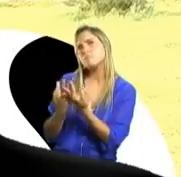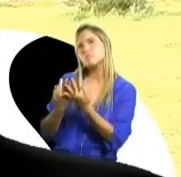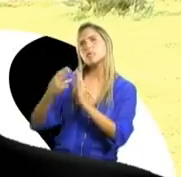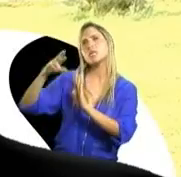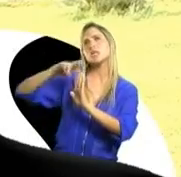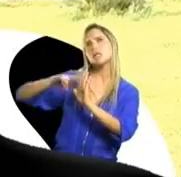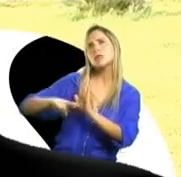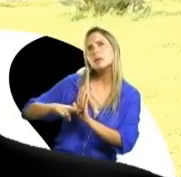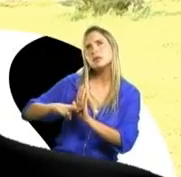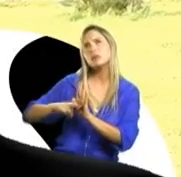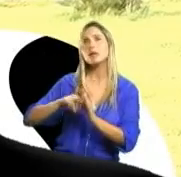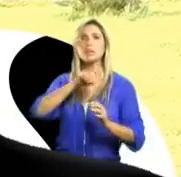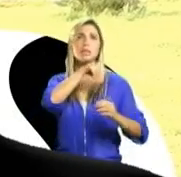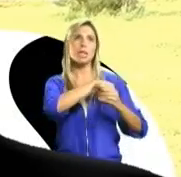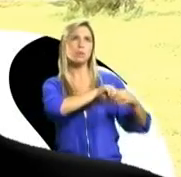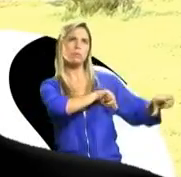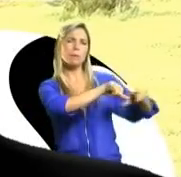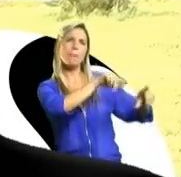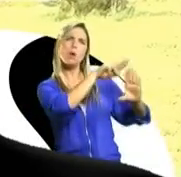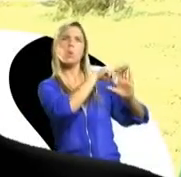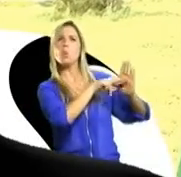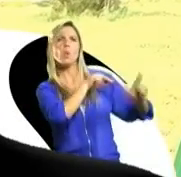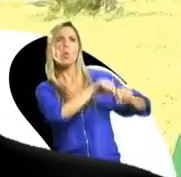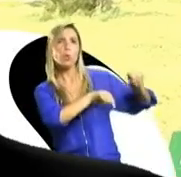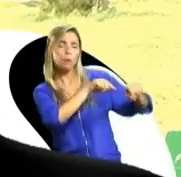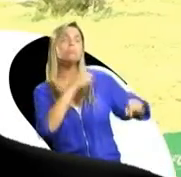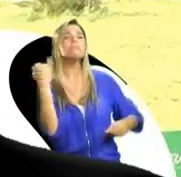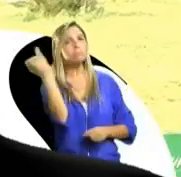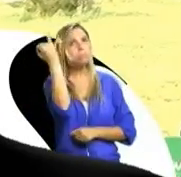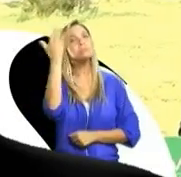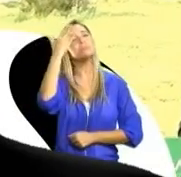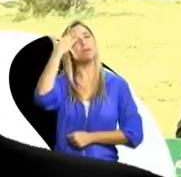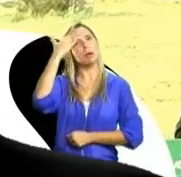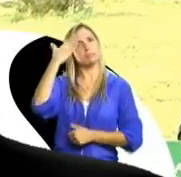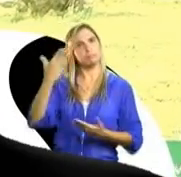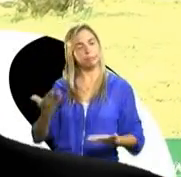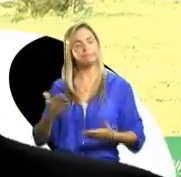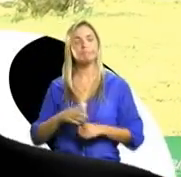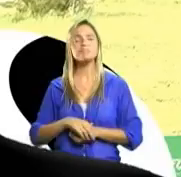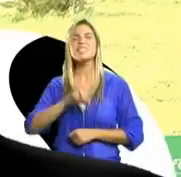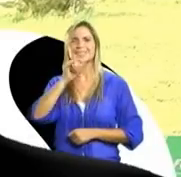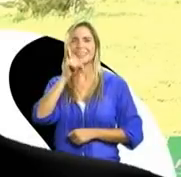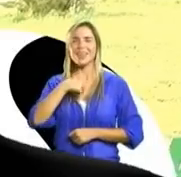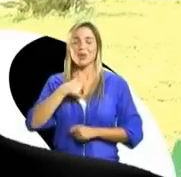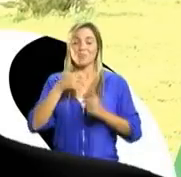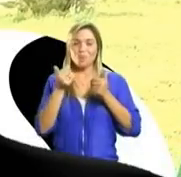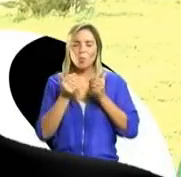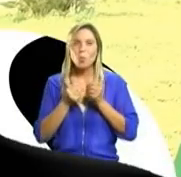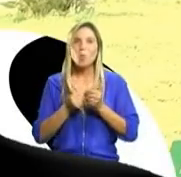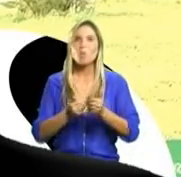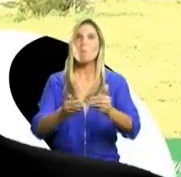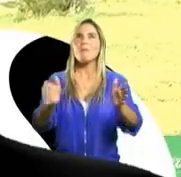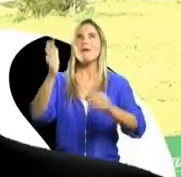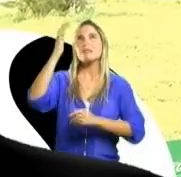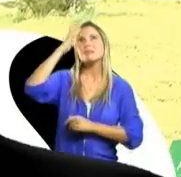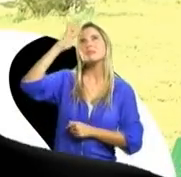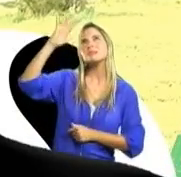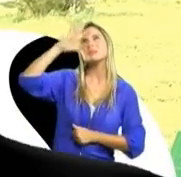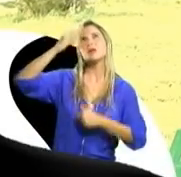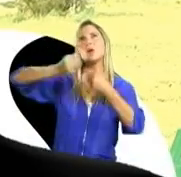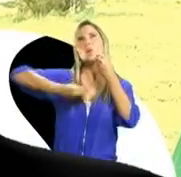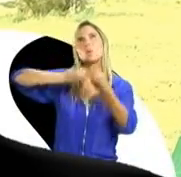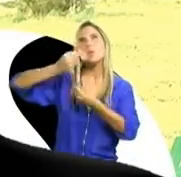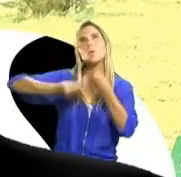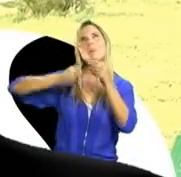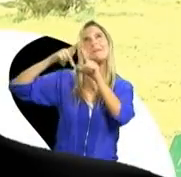meu trabalho, nas minhas convivências? E se eu começo a fazer essa reflexão e mudar a